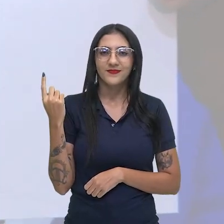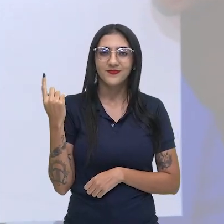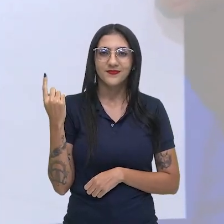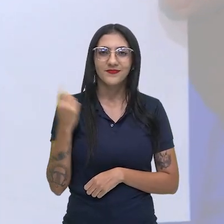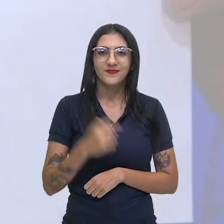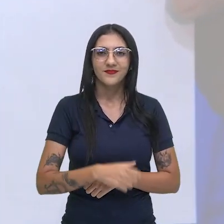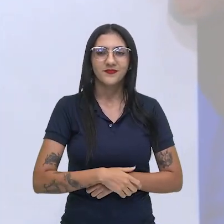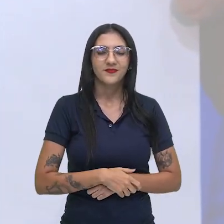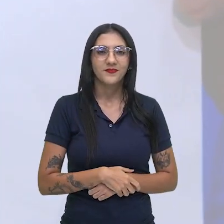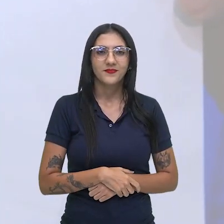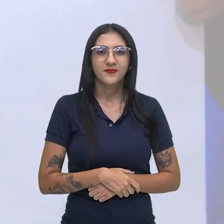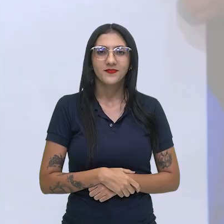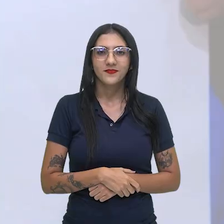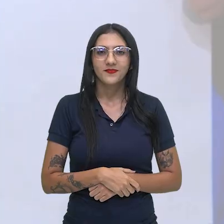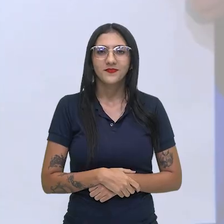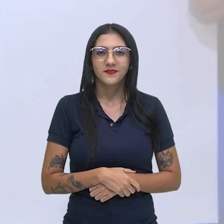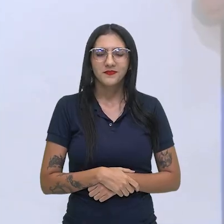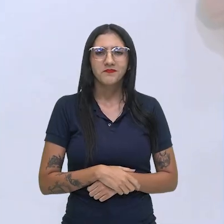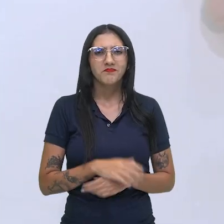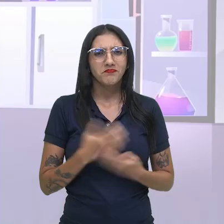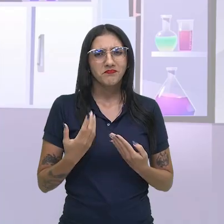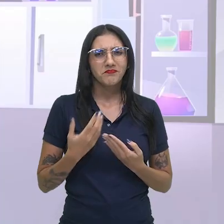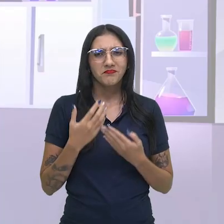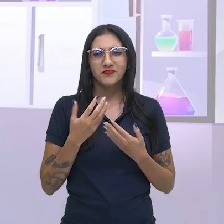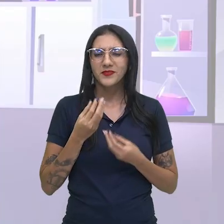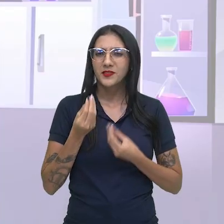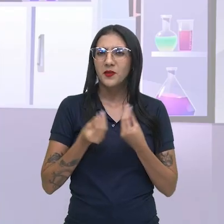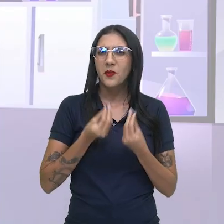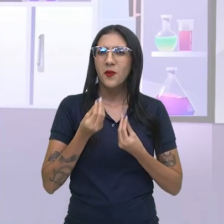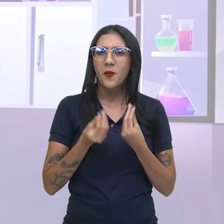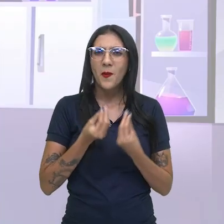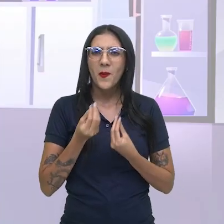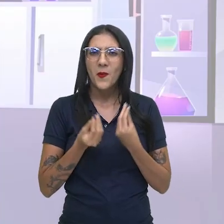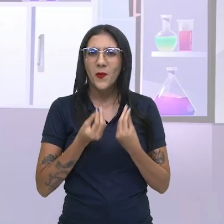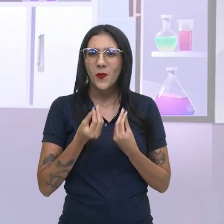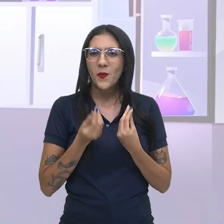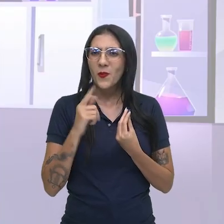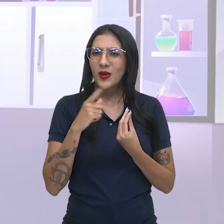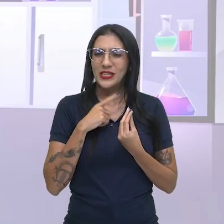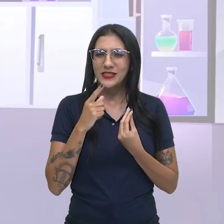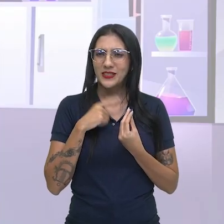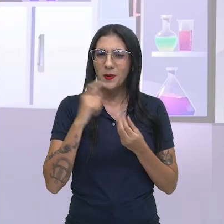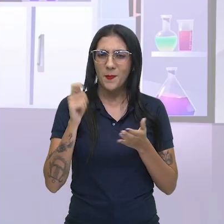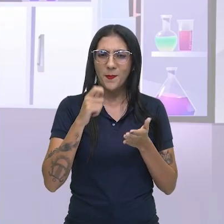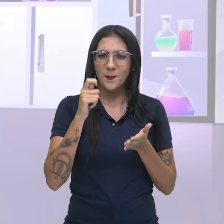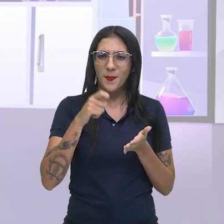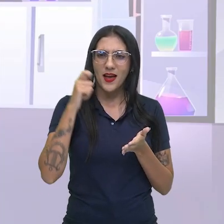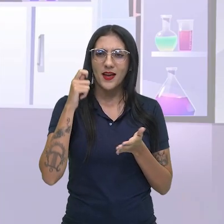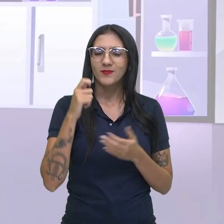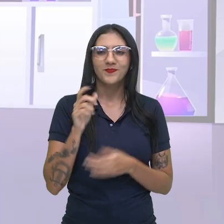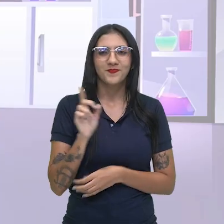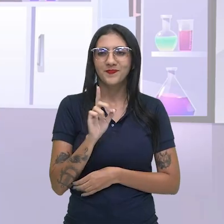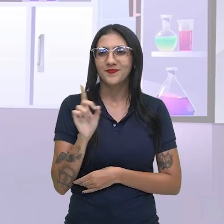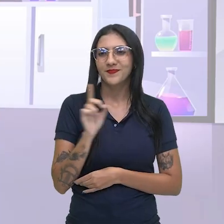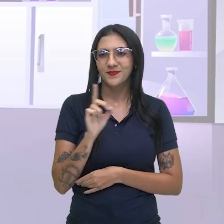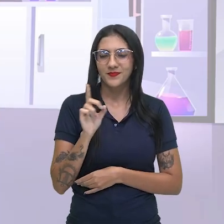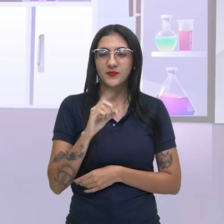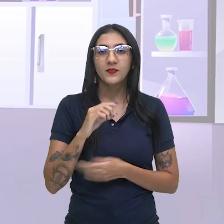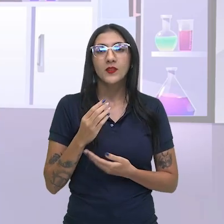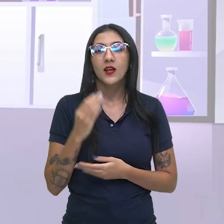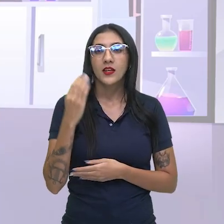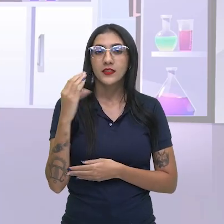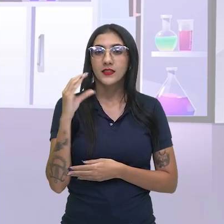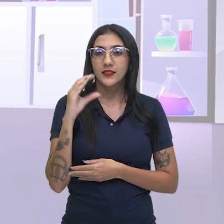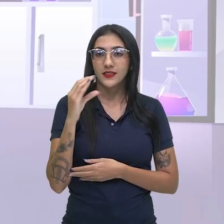Amor. Caramba, professora, isso foi uma mágica? Não. A